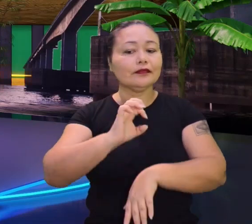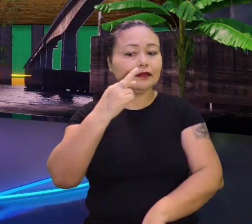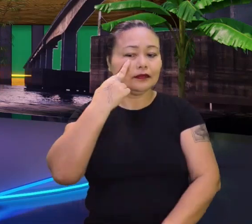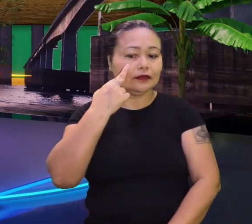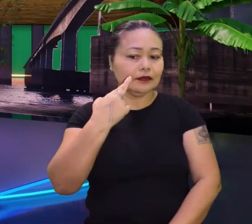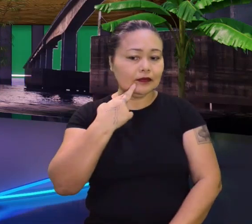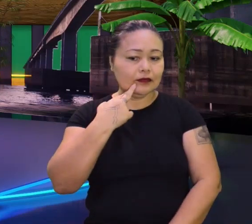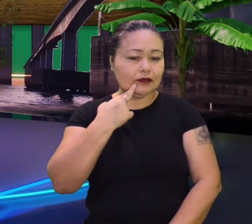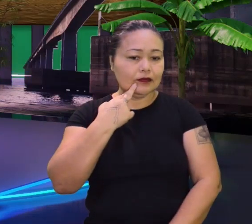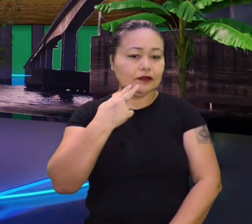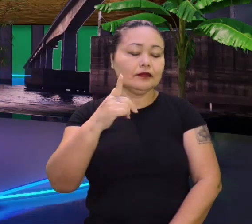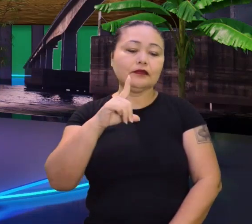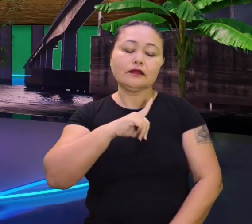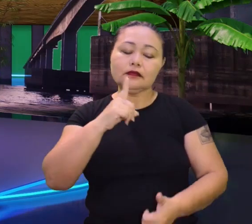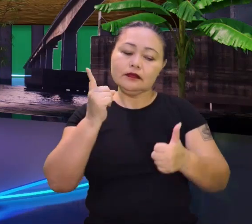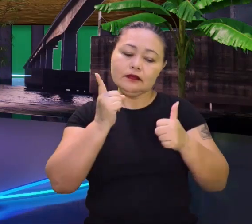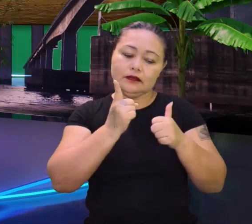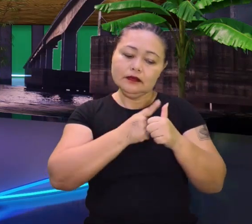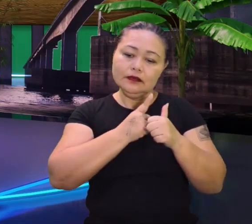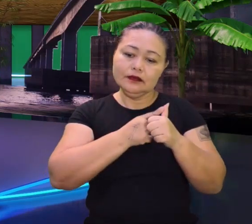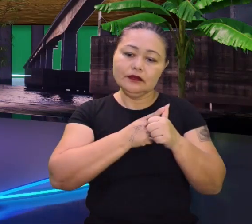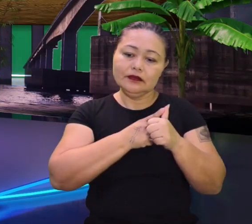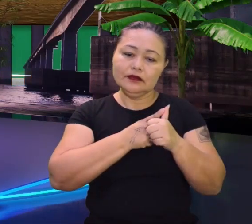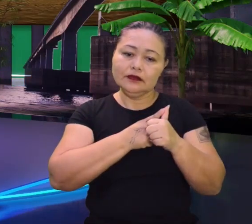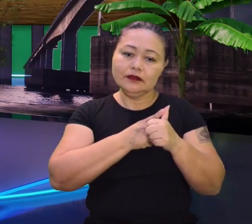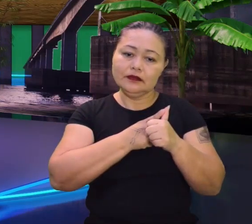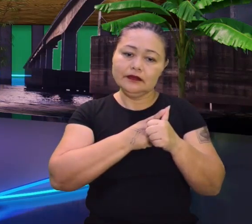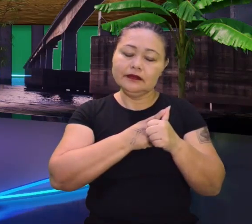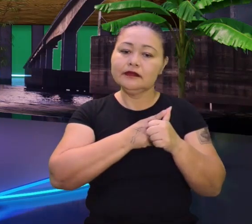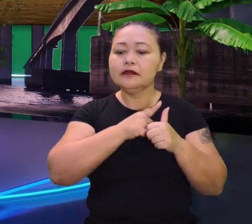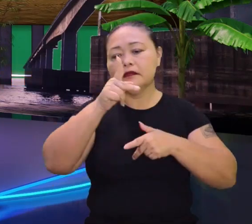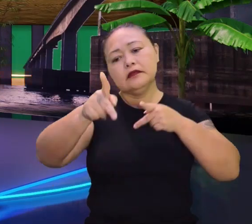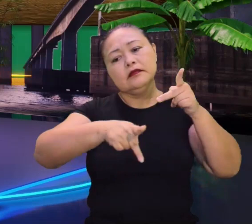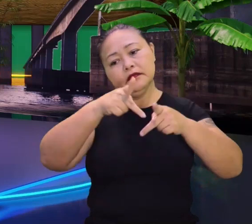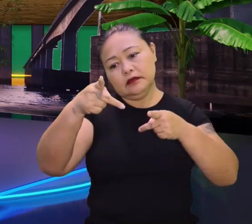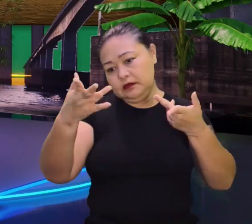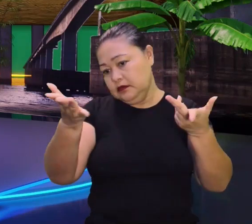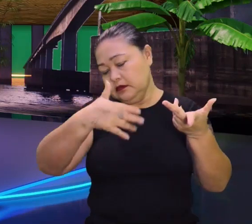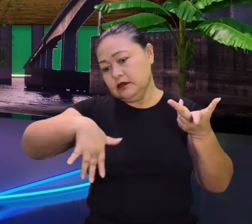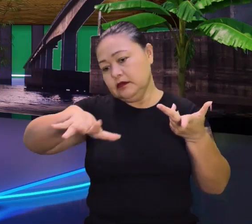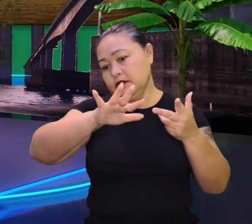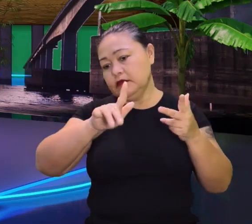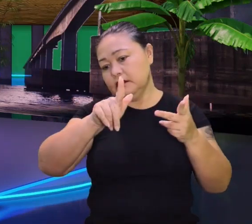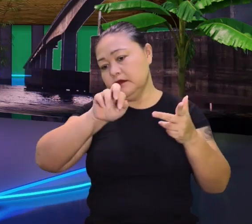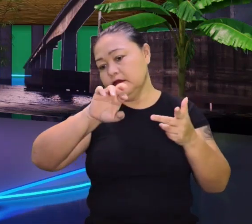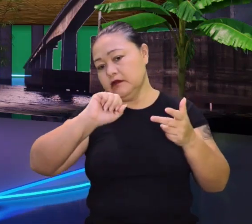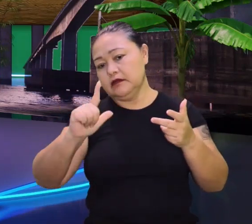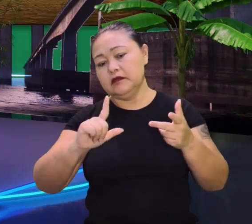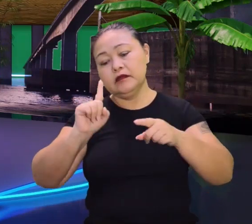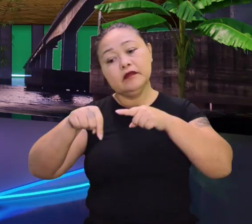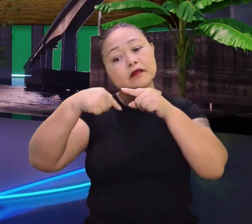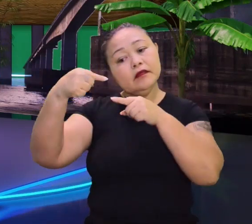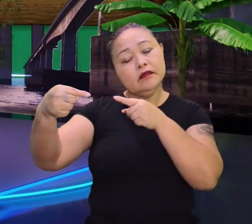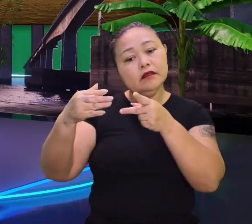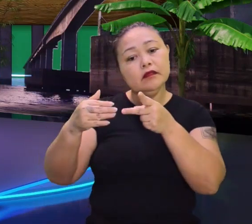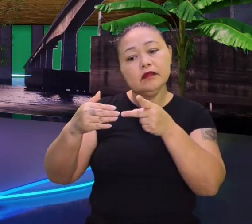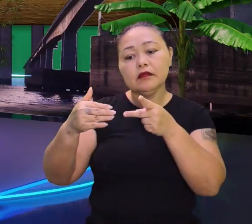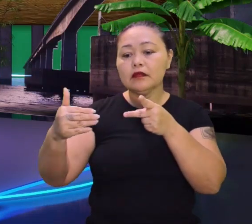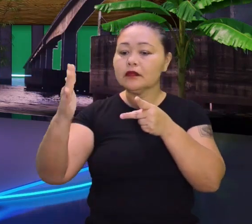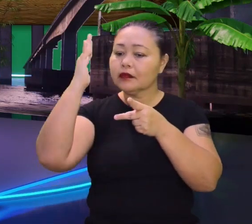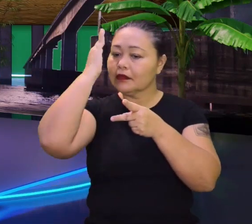Rondônia. Exatamente. Fizemos primeiramente uma abordagem sobre populacional, né? Populacional no geral, para a gente